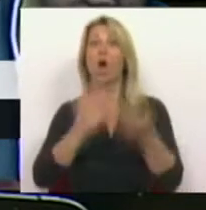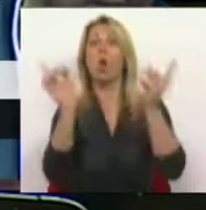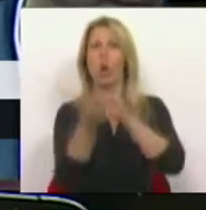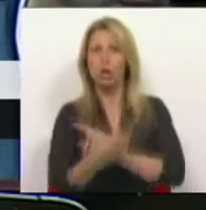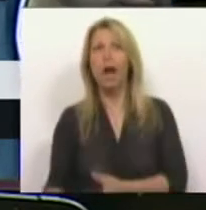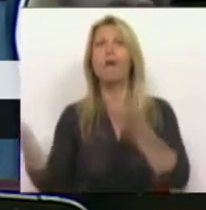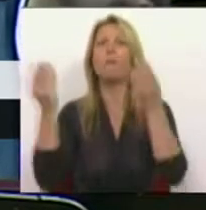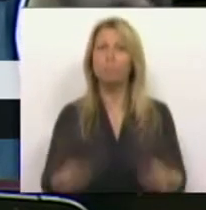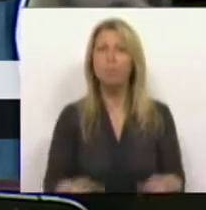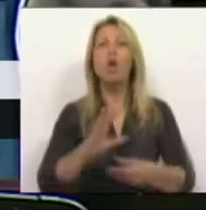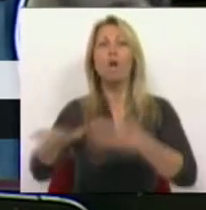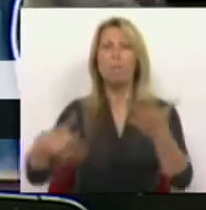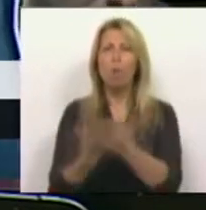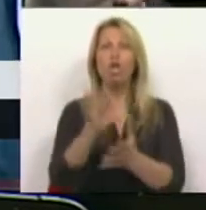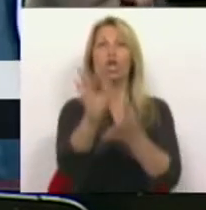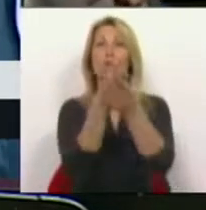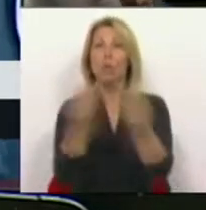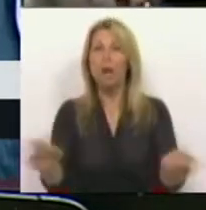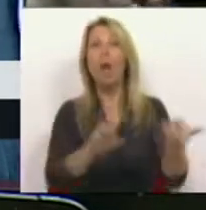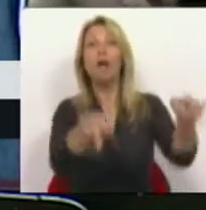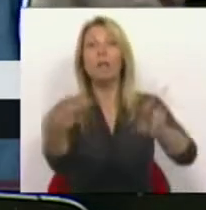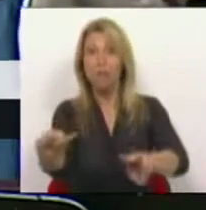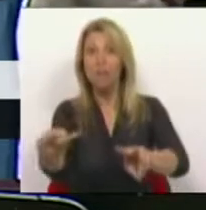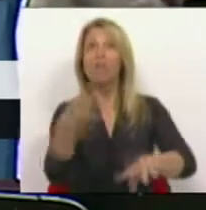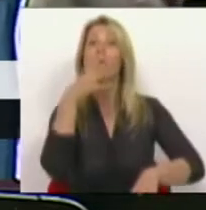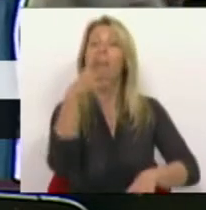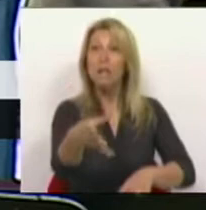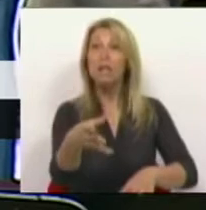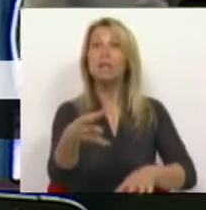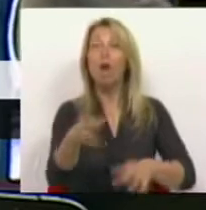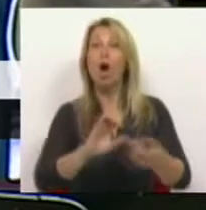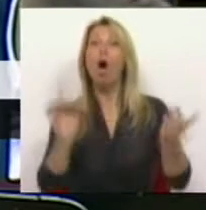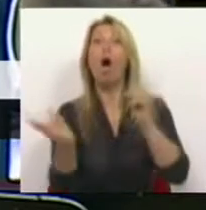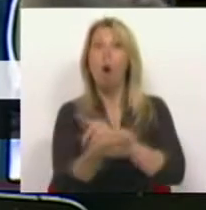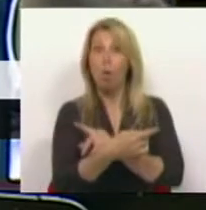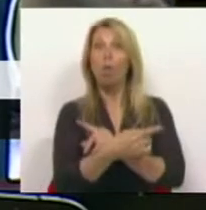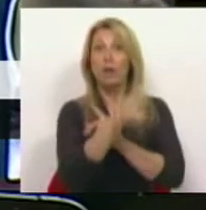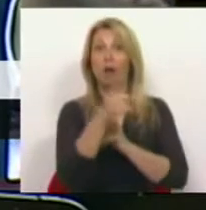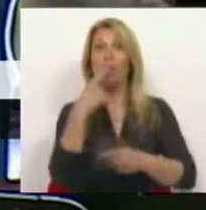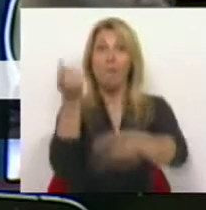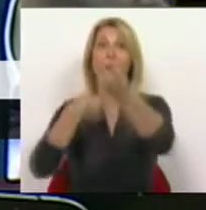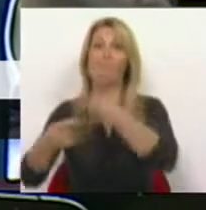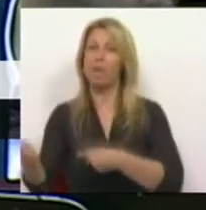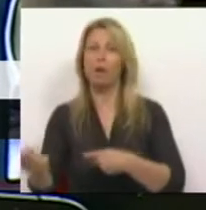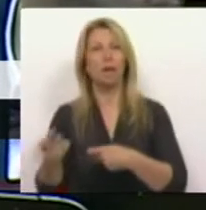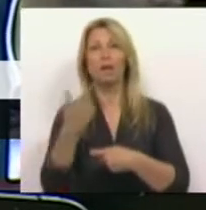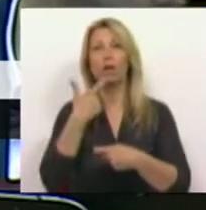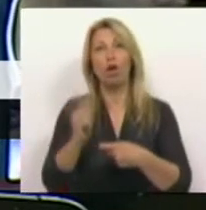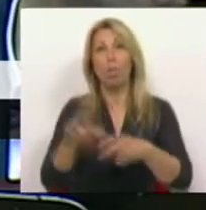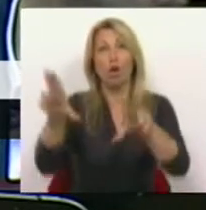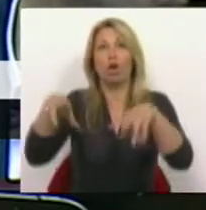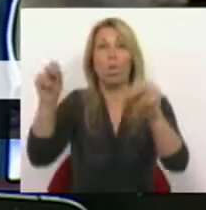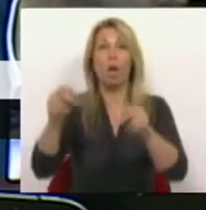uma proposta, uma solução e uma alternativa, é dizendo que contrapomos a uma venda, que nunca poderá ser uma boa venda